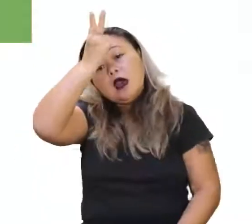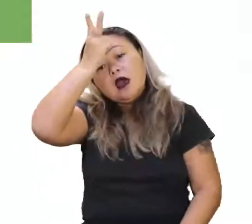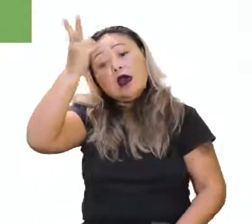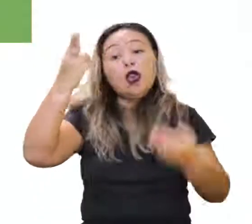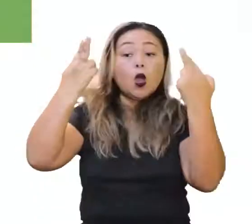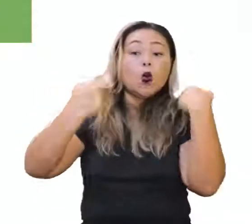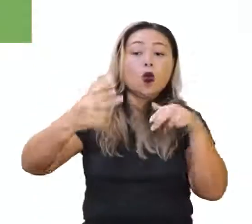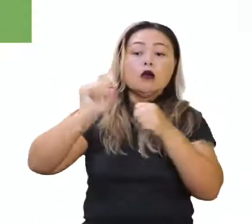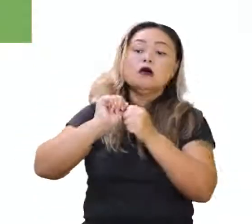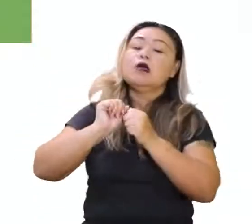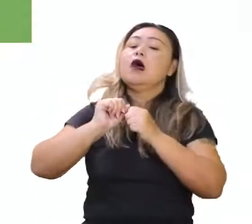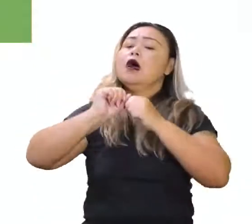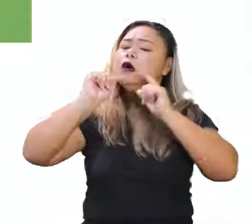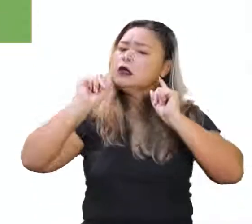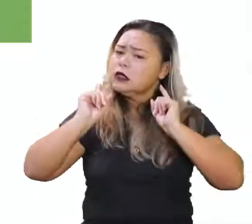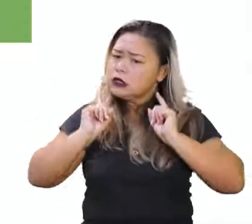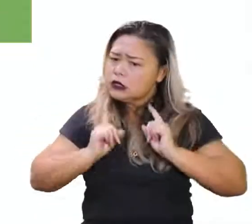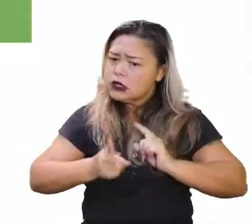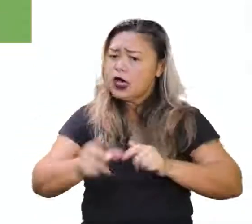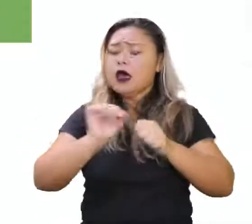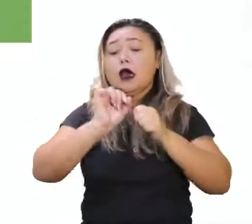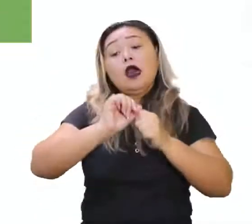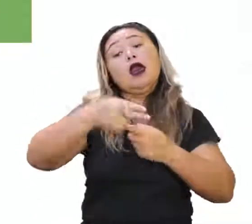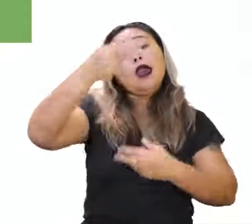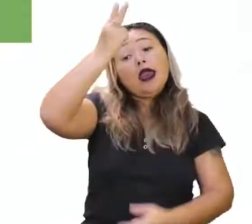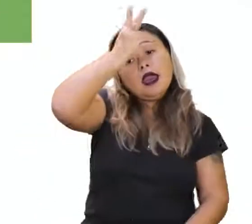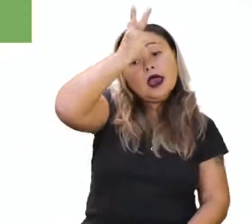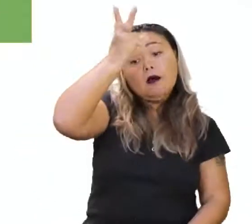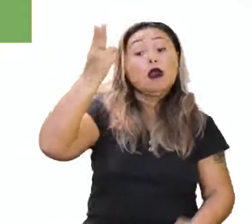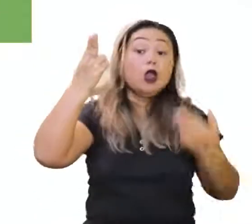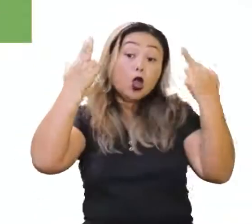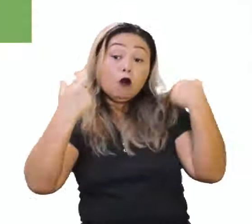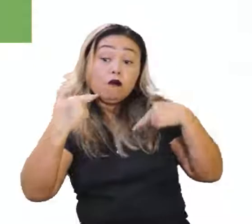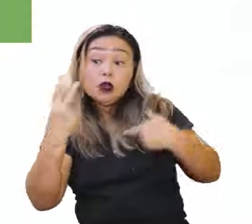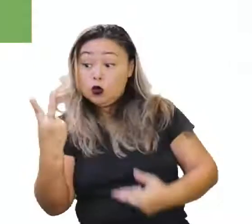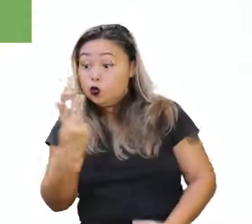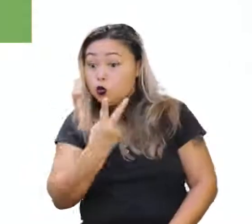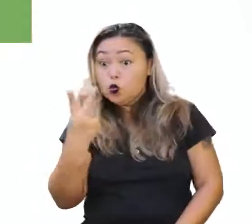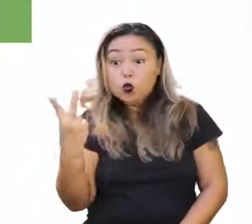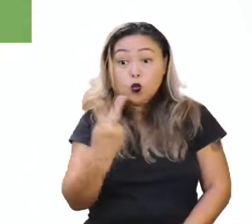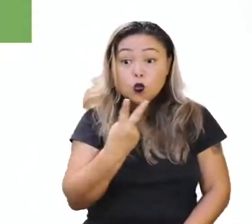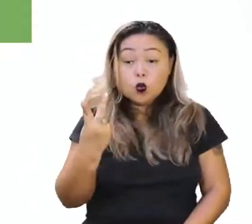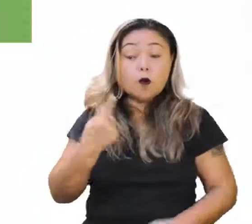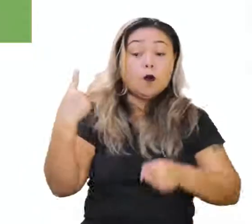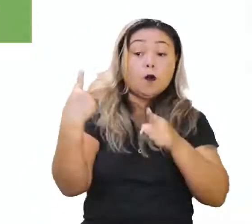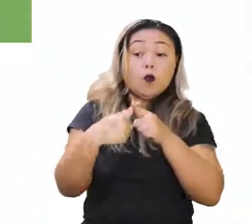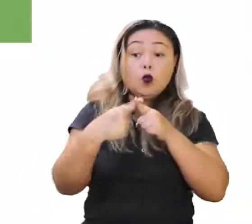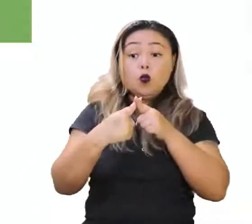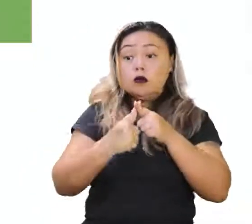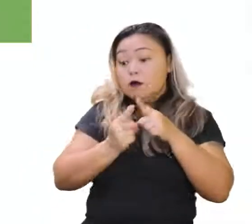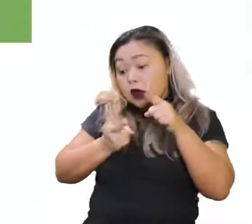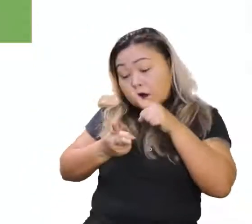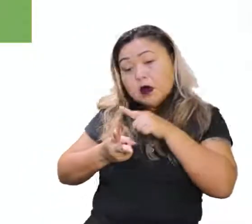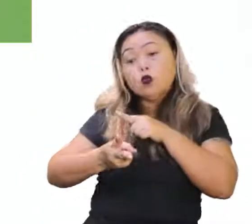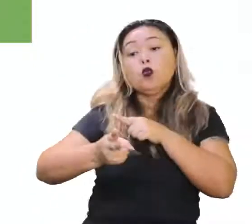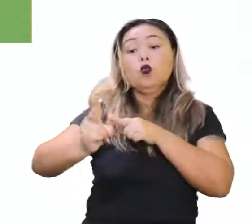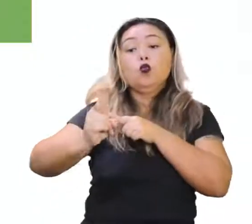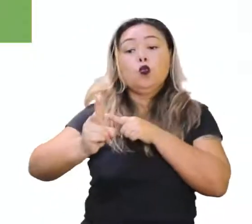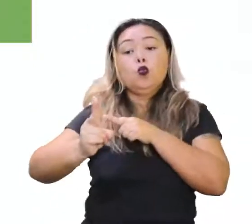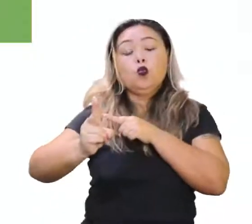habilidade, pessoal, nós vamos estar colocando junto cabras e ovelhas, tá? Porque é uma